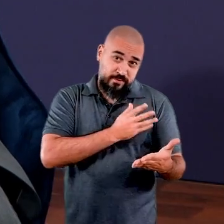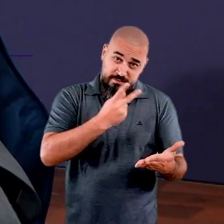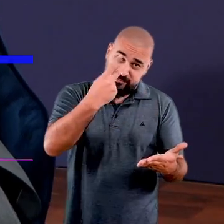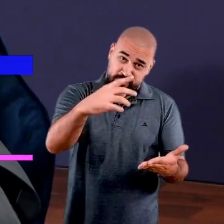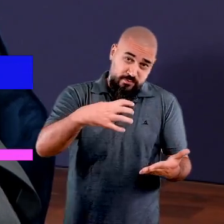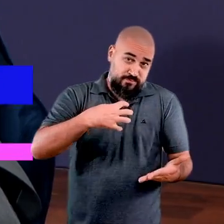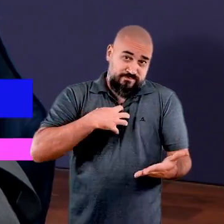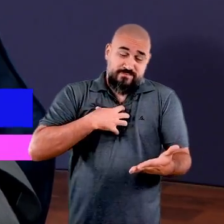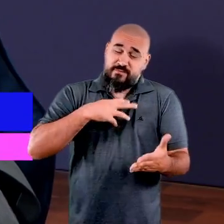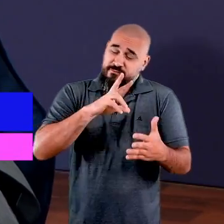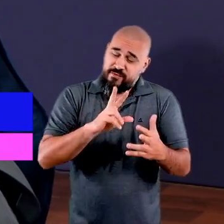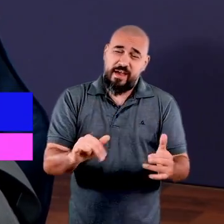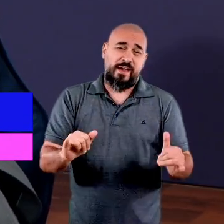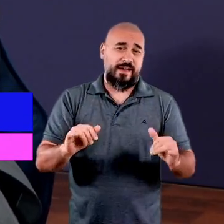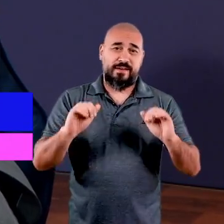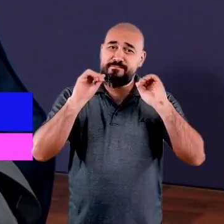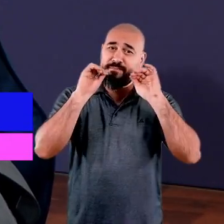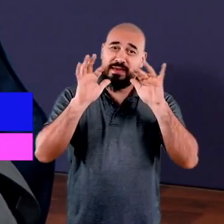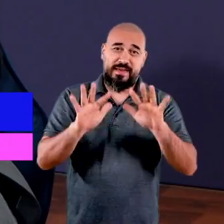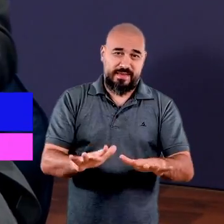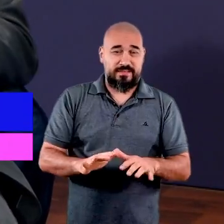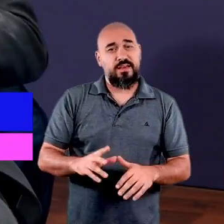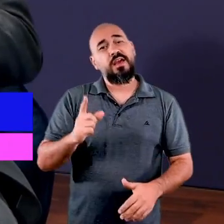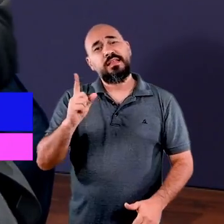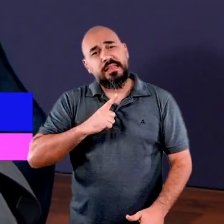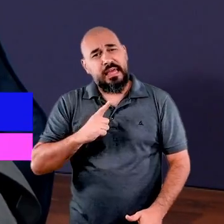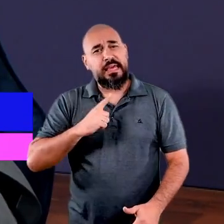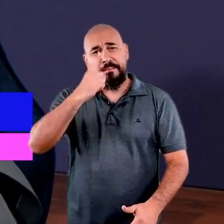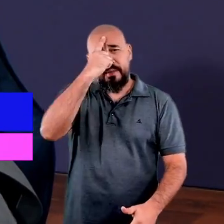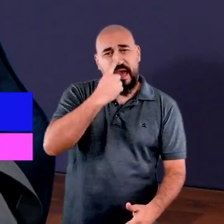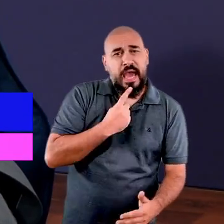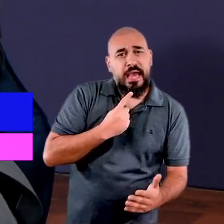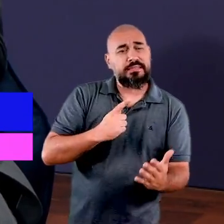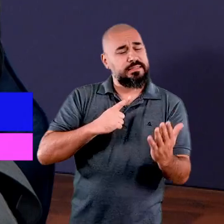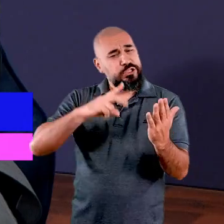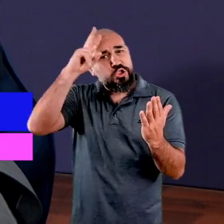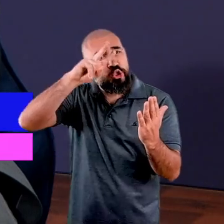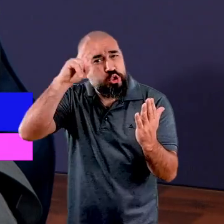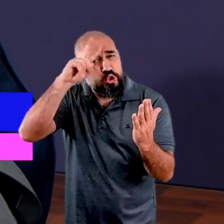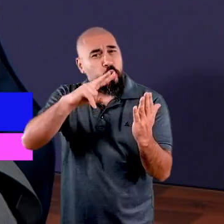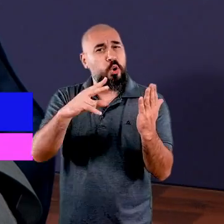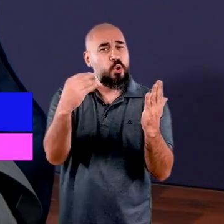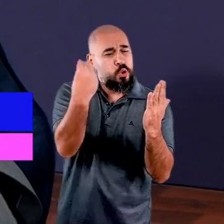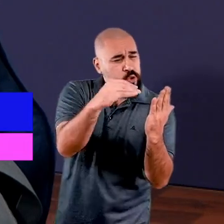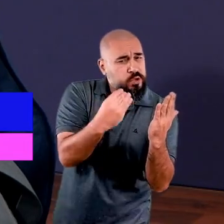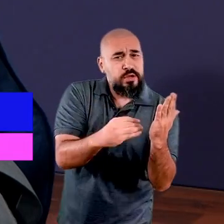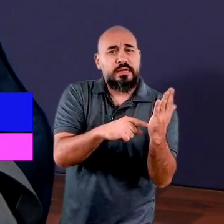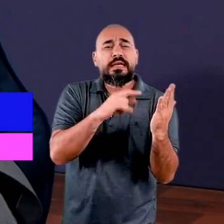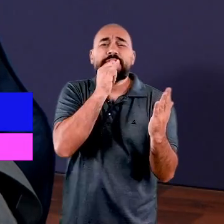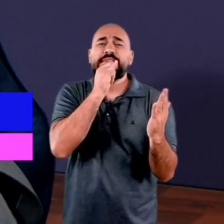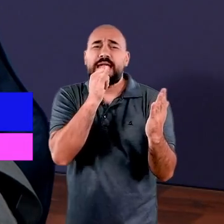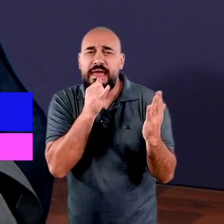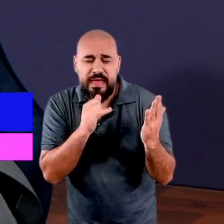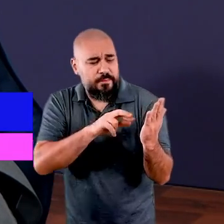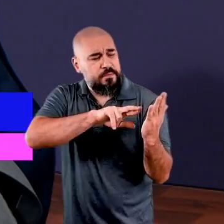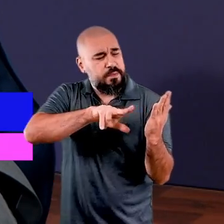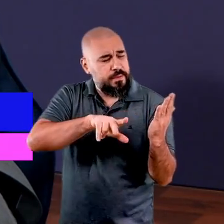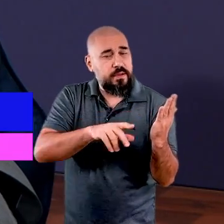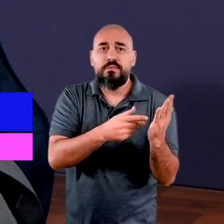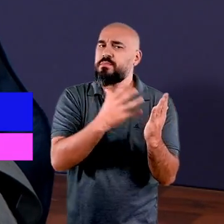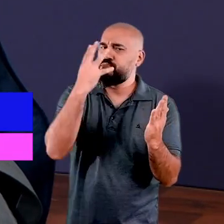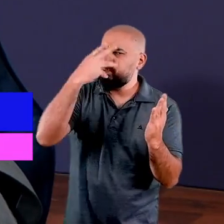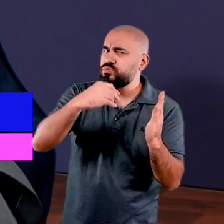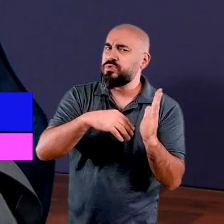seu coração. Eu coloquei algumas histórias para ilustrar, para as pessoas entenderem melhor o que a Bíblia tem a dizer. Esse material está muito